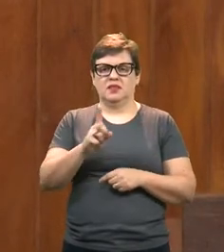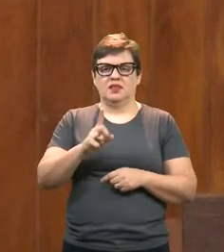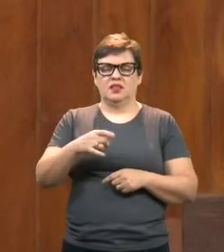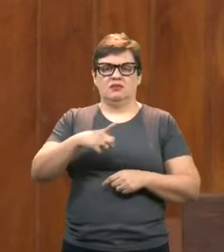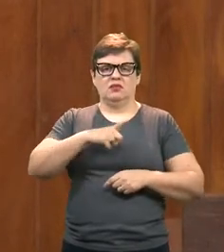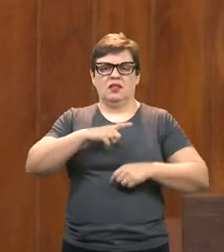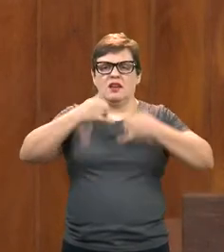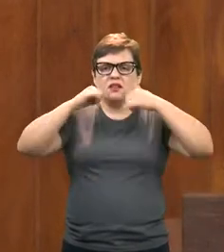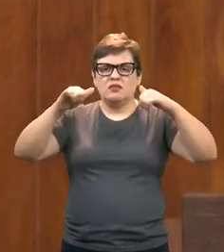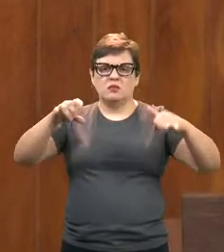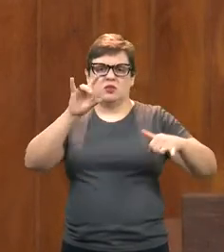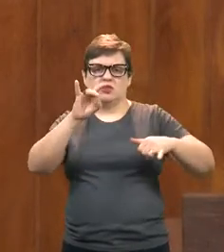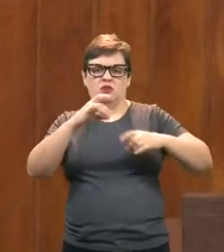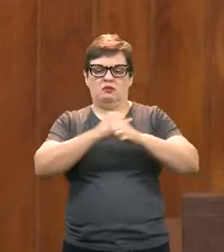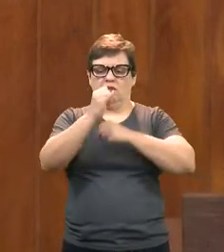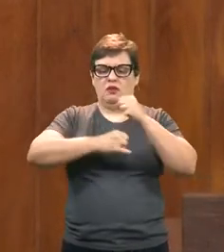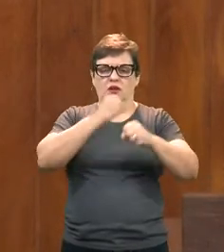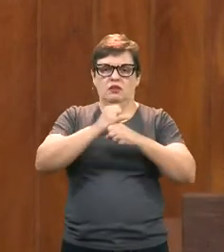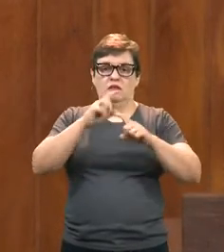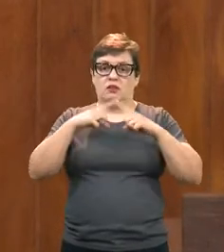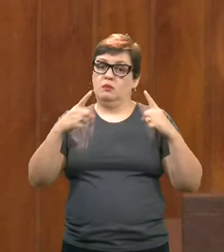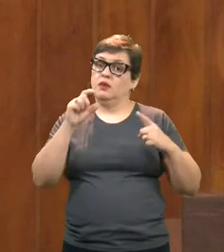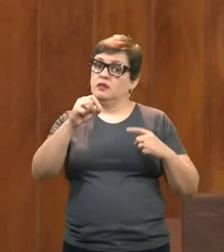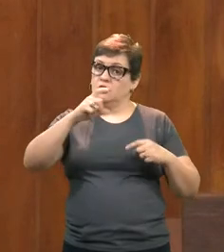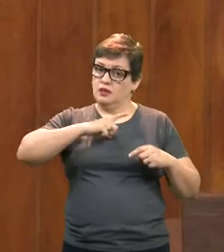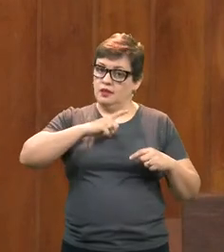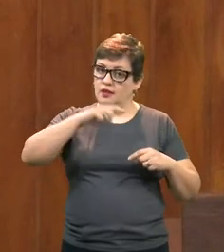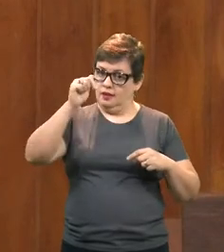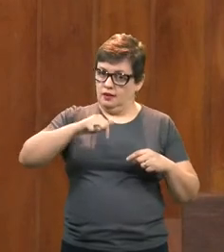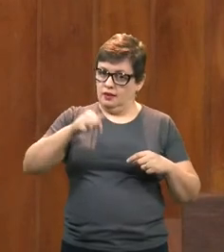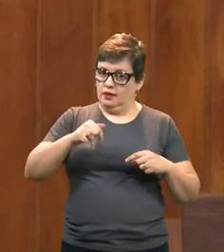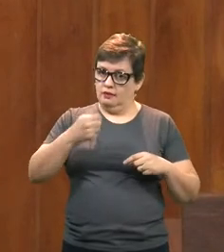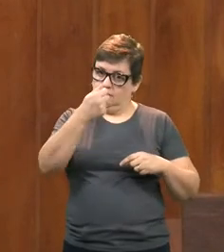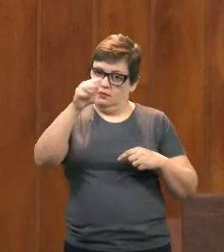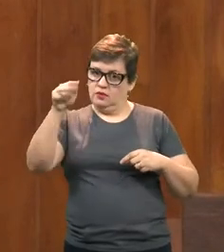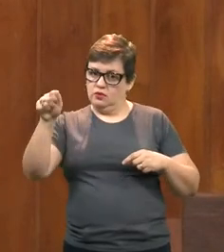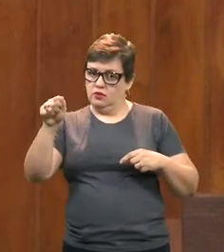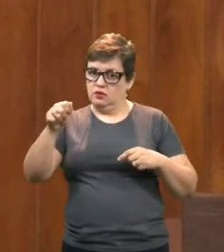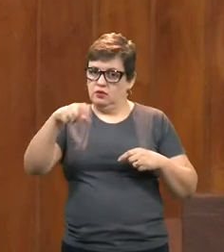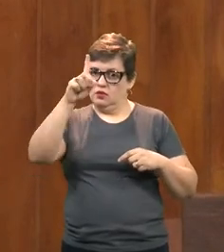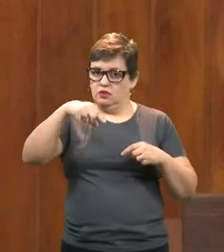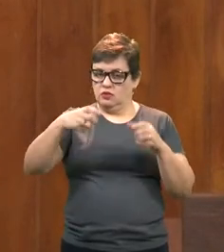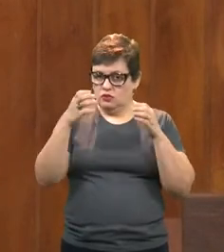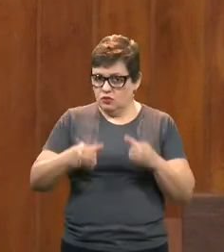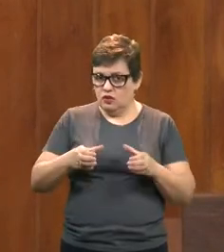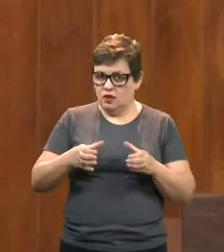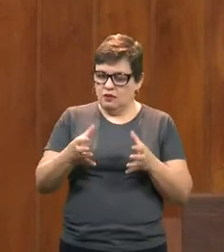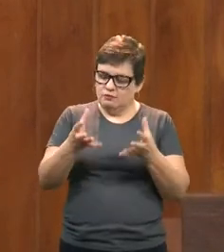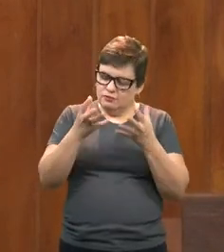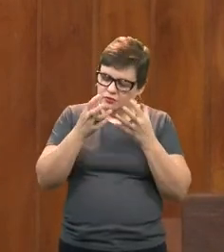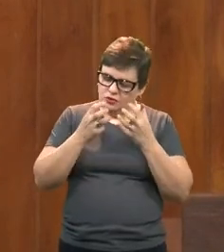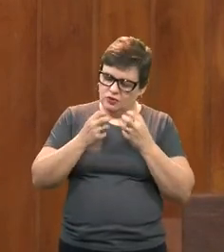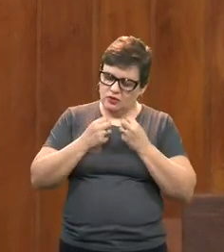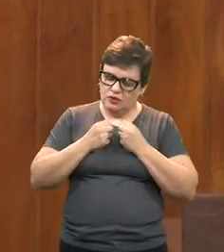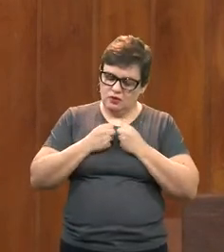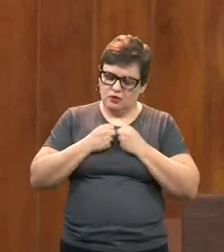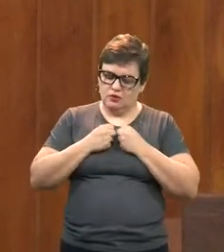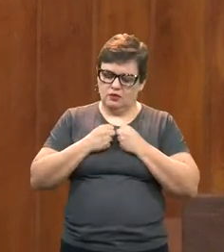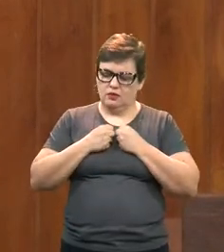que é uma associação que possa ser um local de acolhimento e que ela possa passar com um